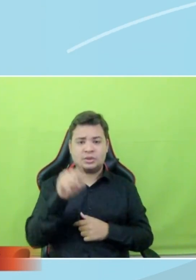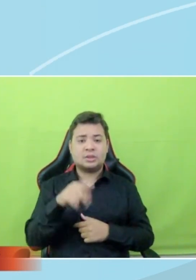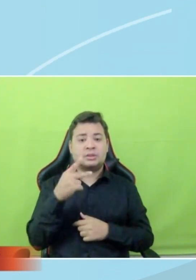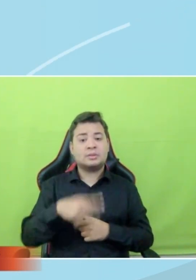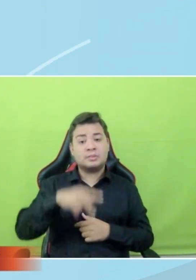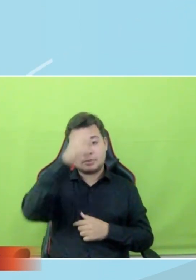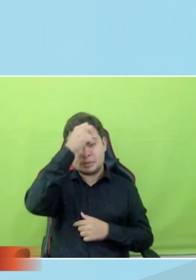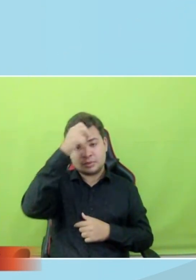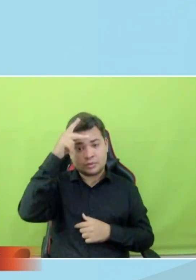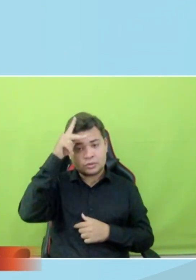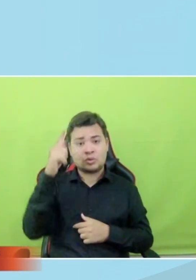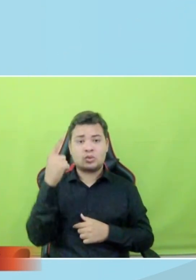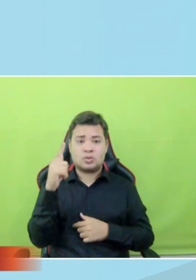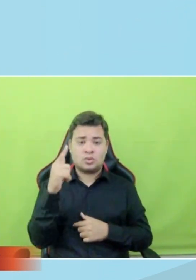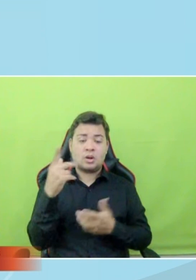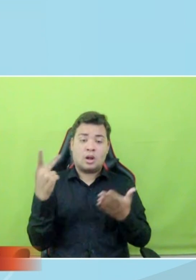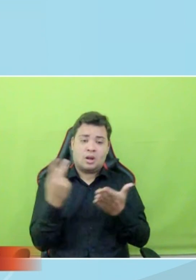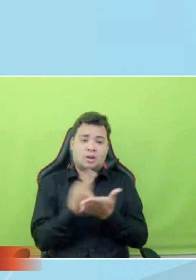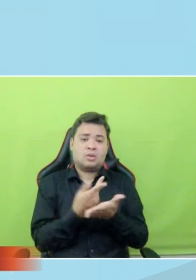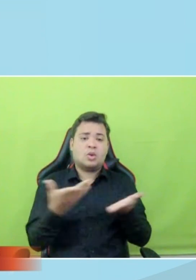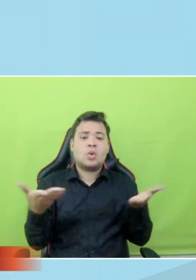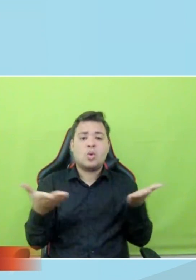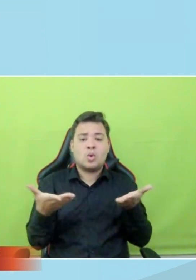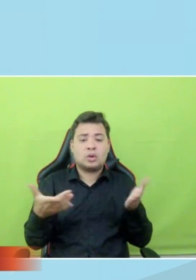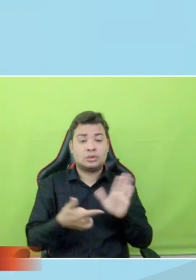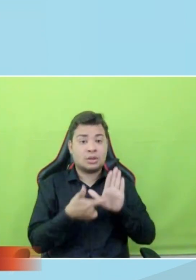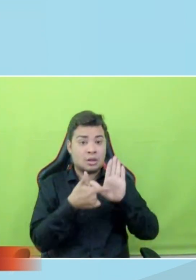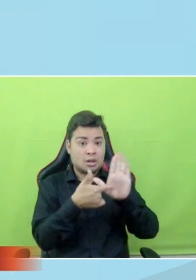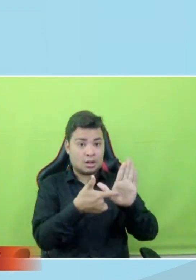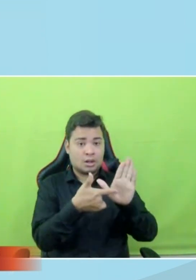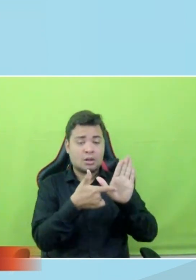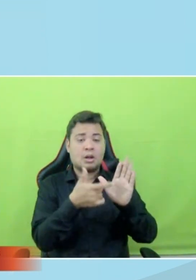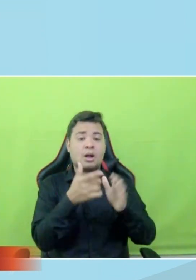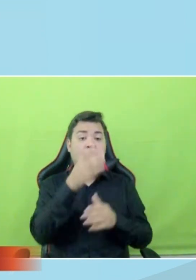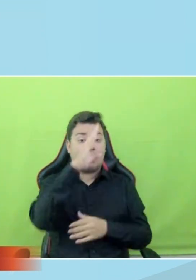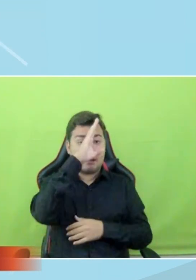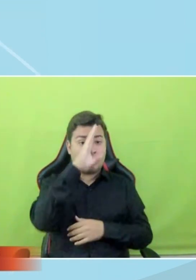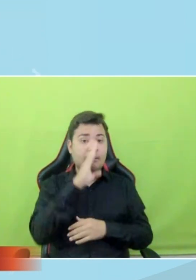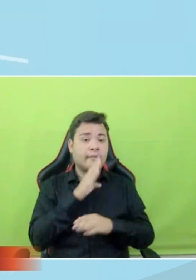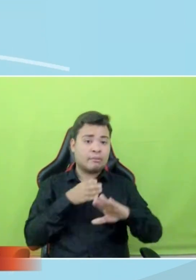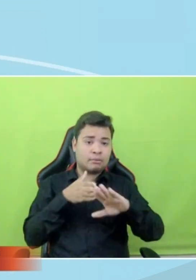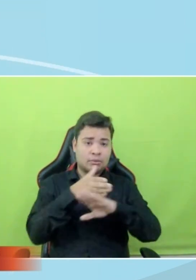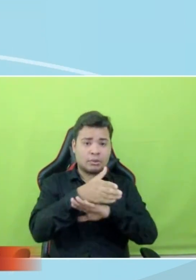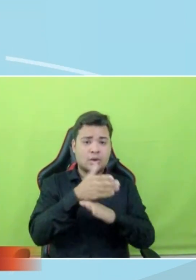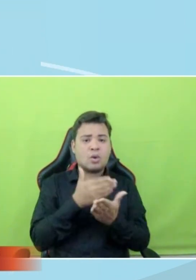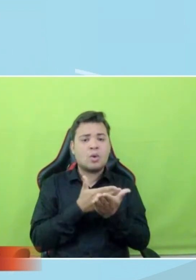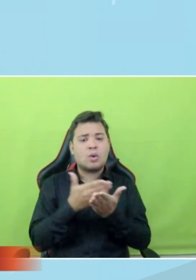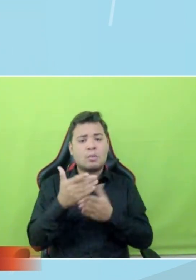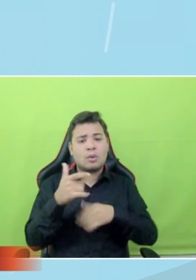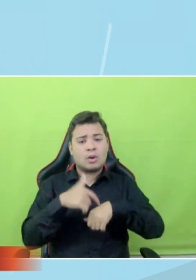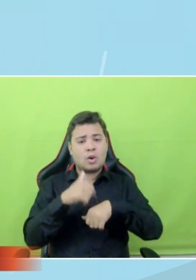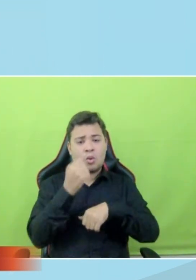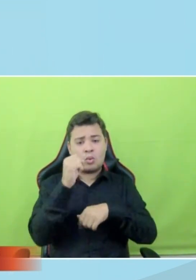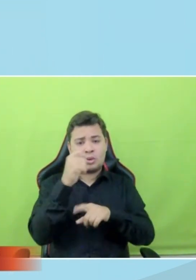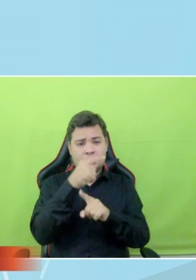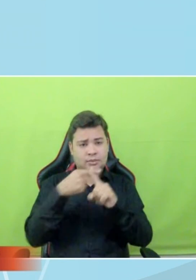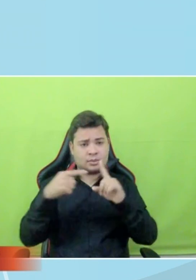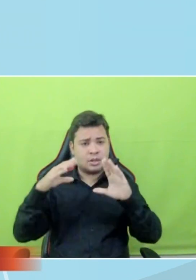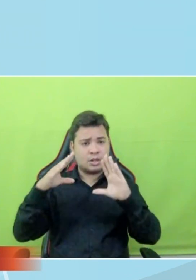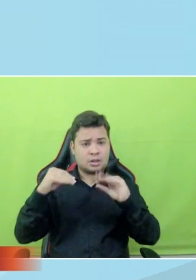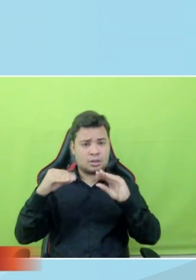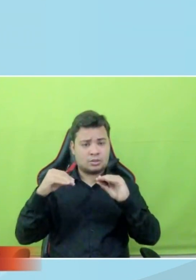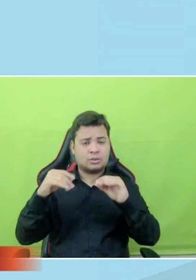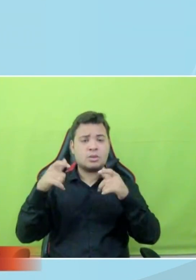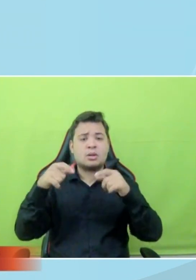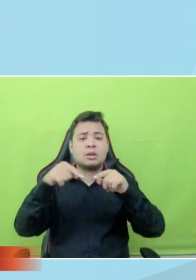hoje. A apresentação é gratuita e está marcada para começar às 8h30 da noite, na sala de ensaio